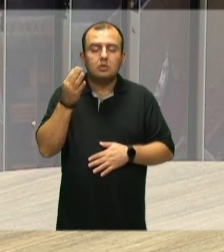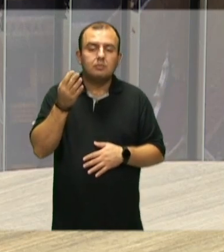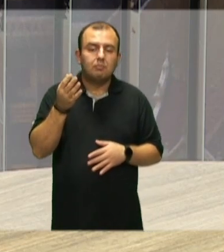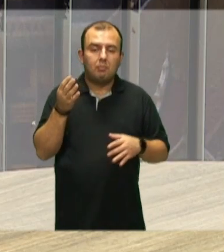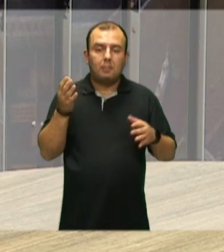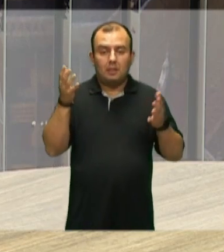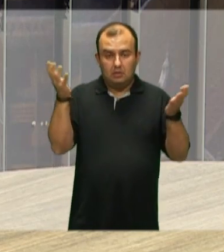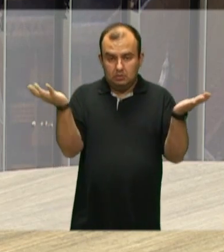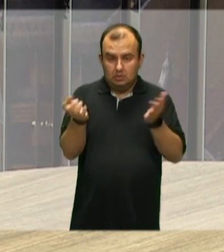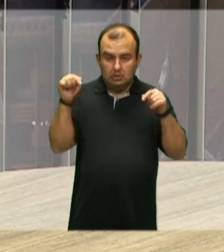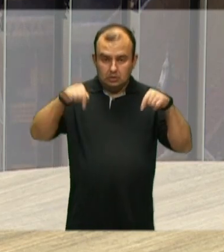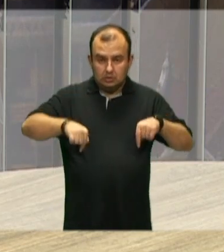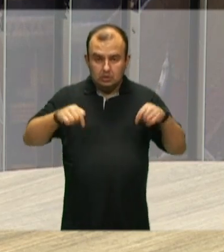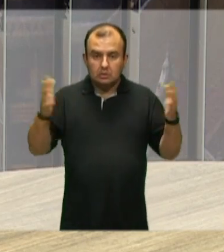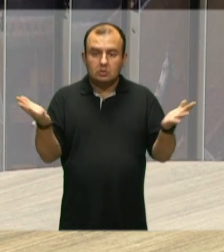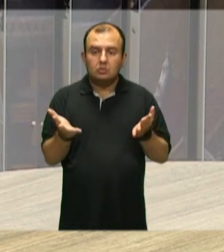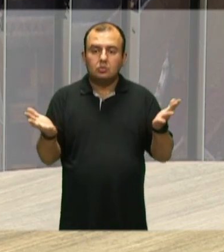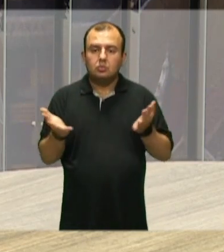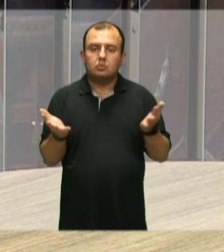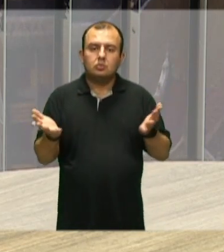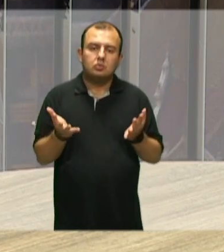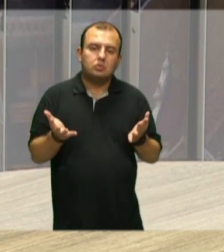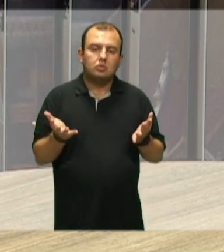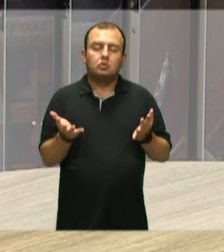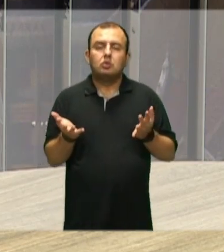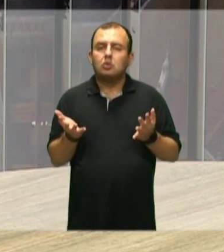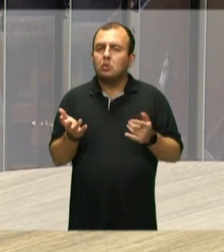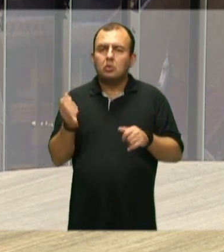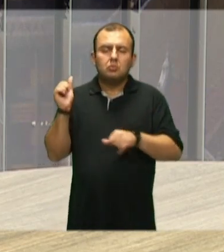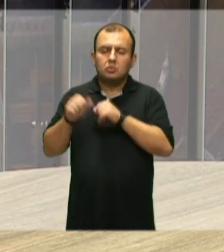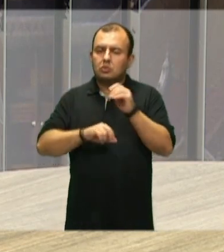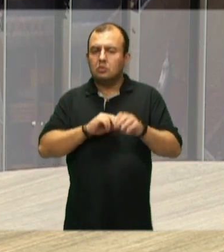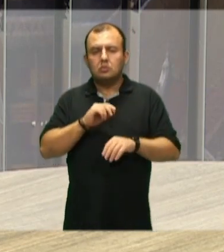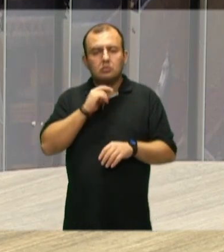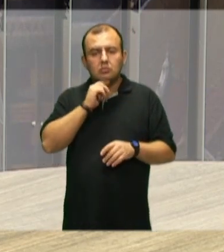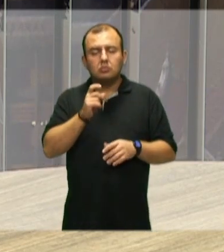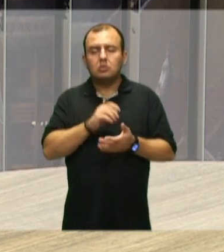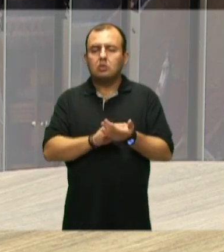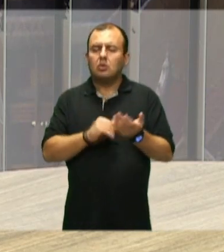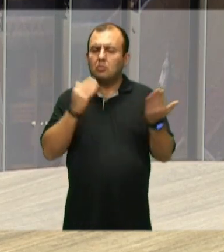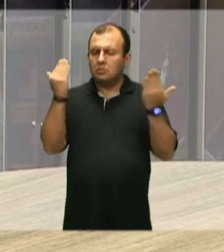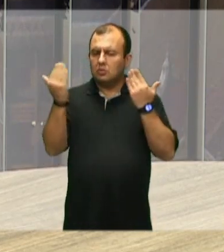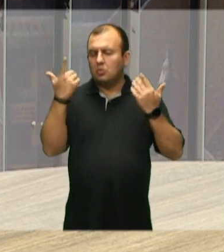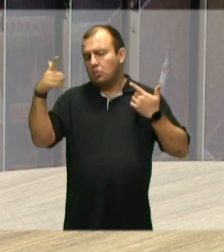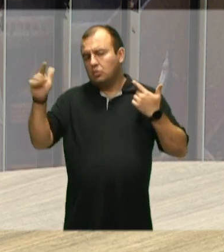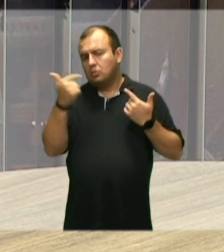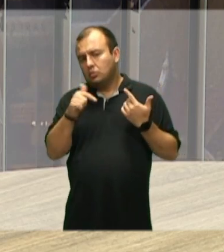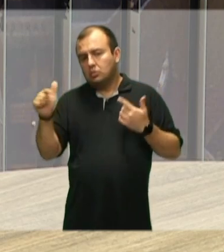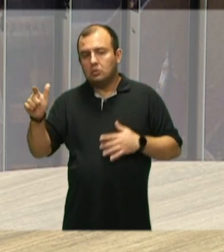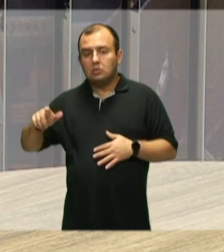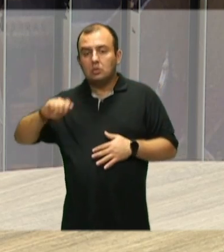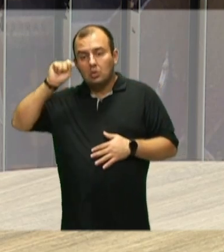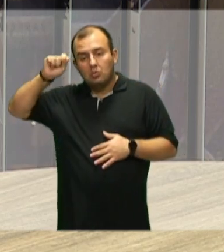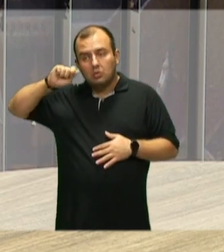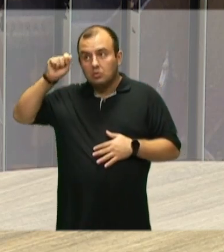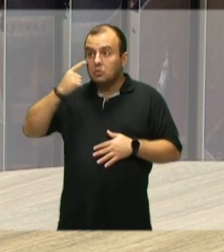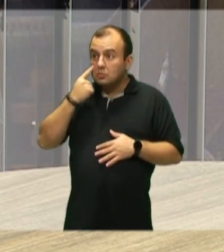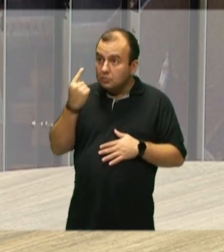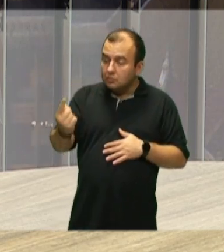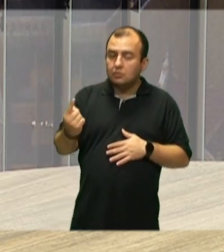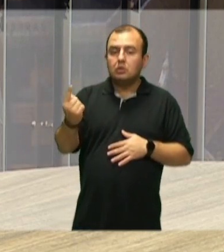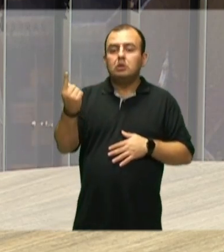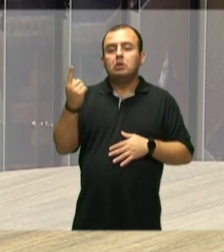aqui e agora, ela é algo intransponível, não tem nada que se compare, né? De tal ator ali diante de